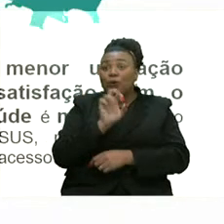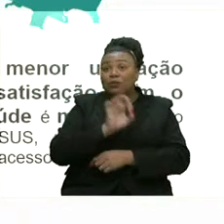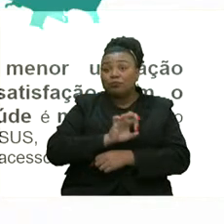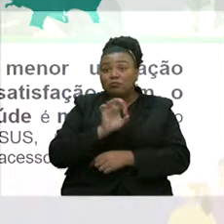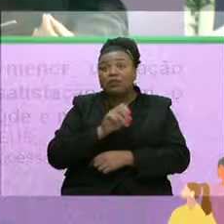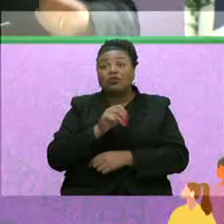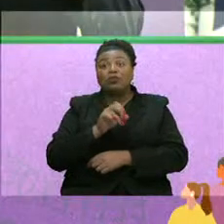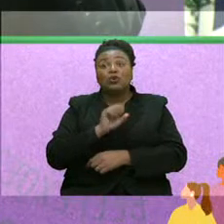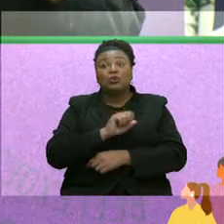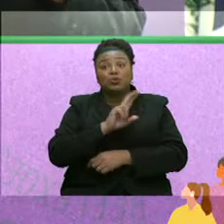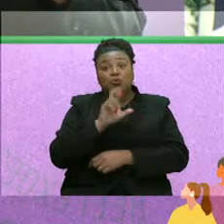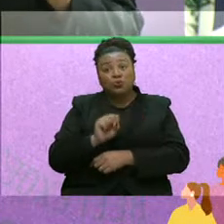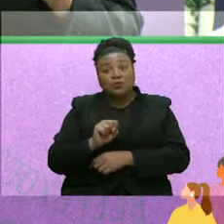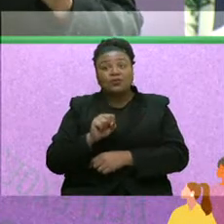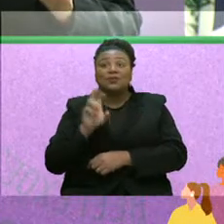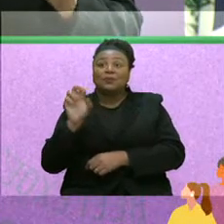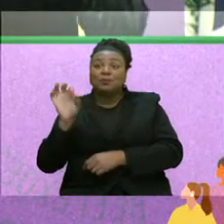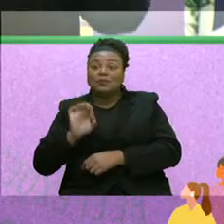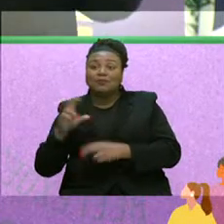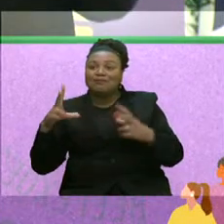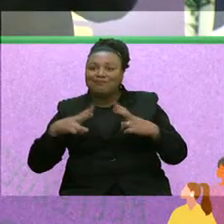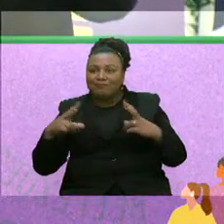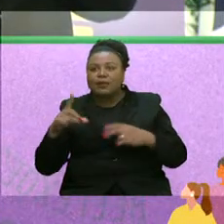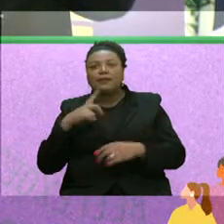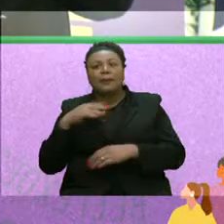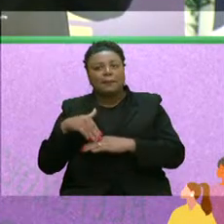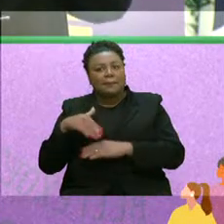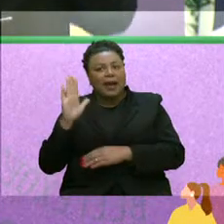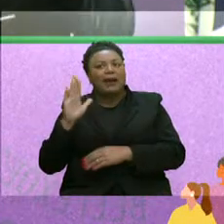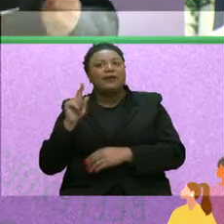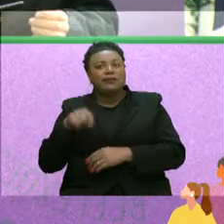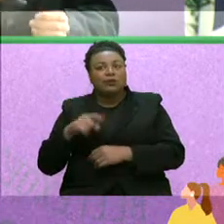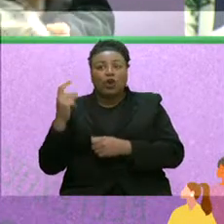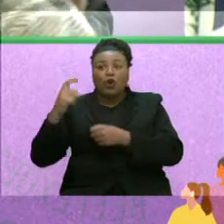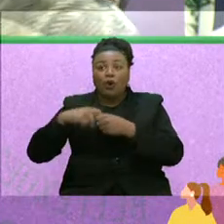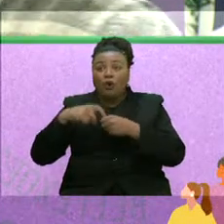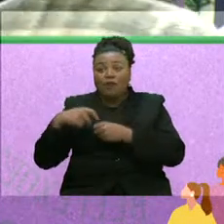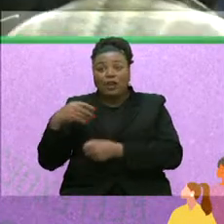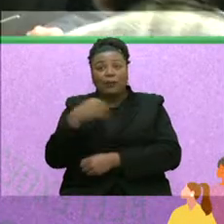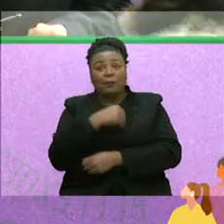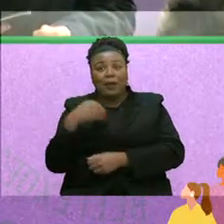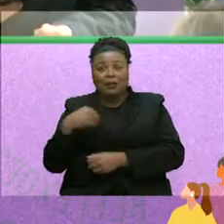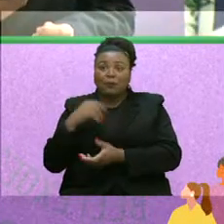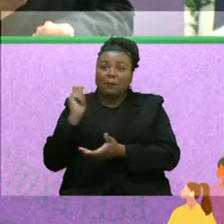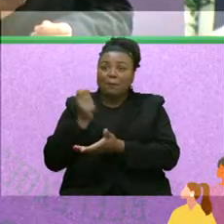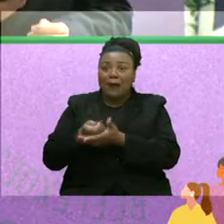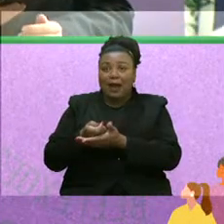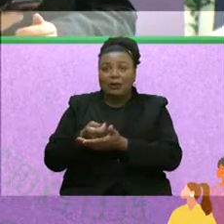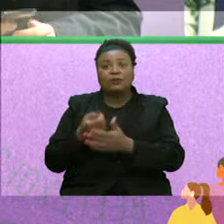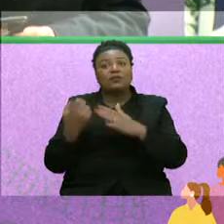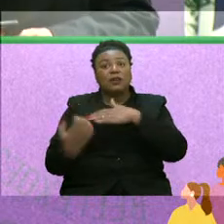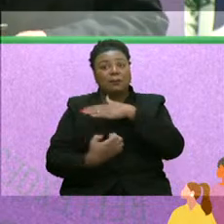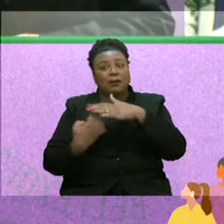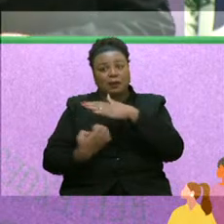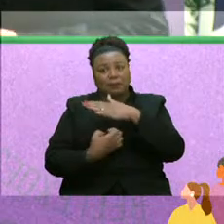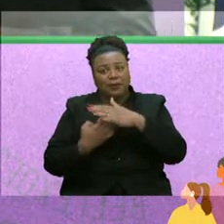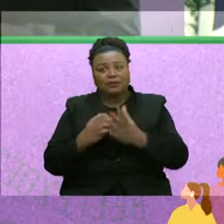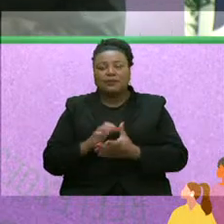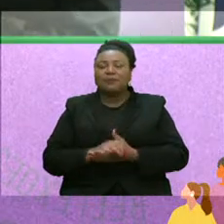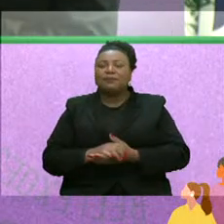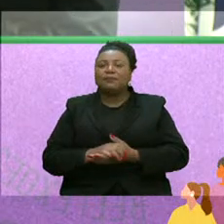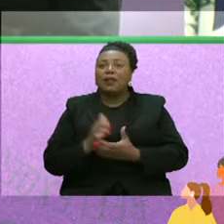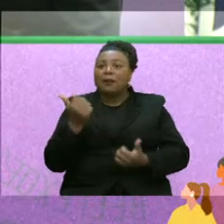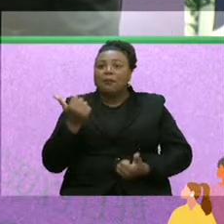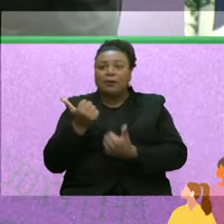unicamente o SUS, com uma incidência maior de convênios médicos patrocinados aí por empresas,